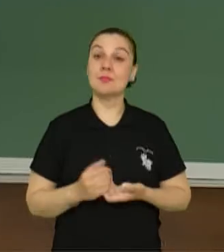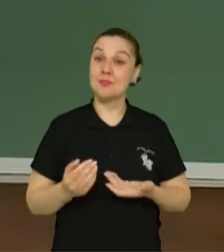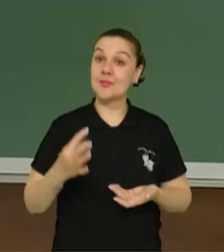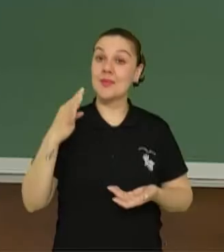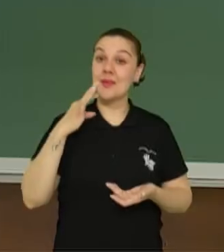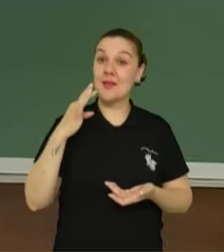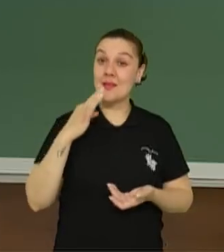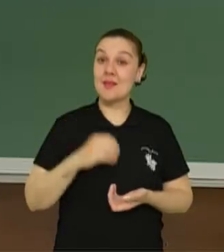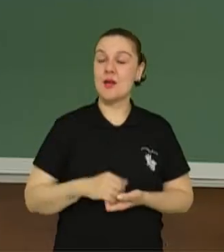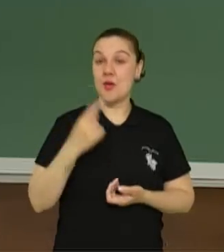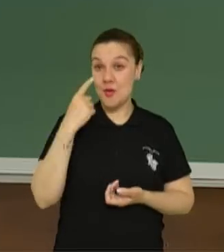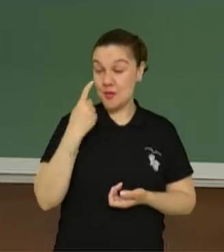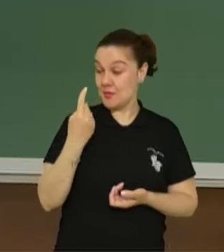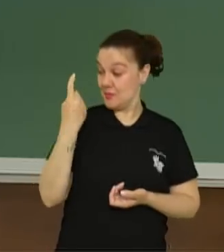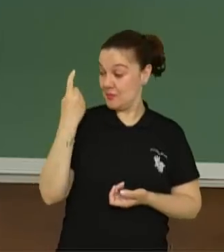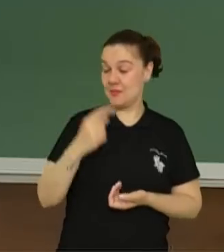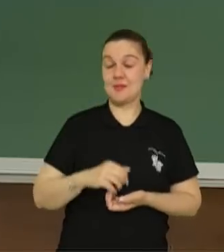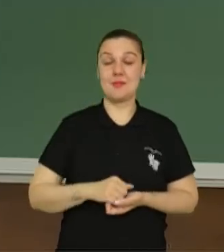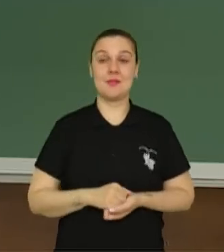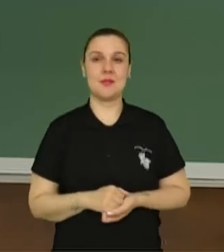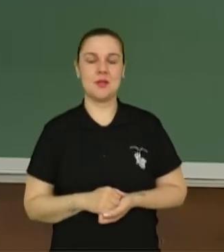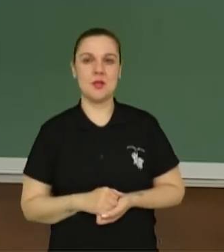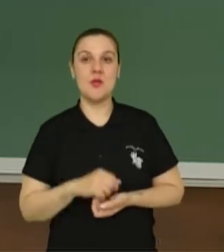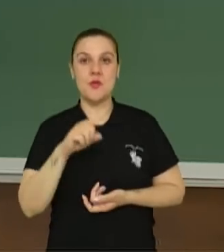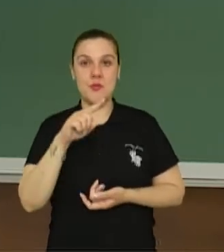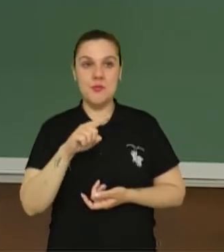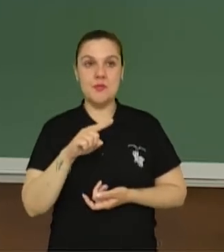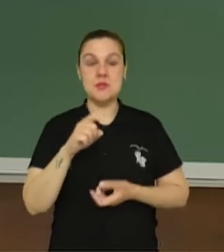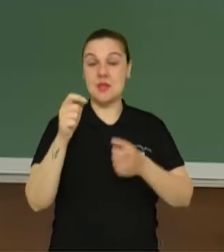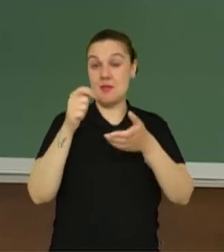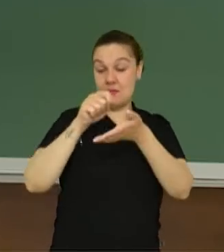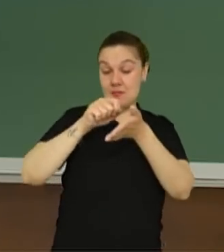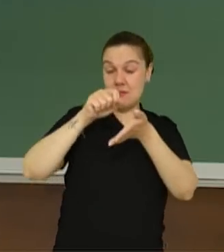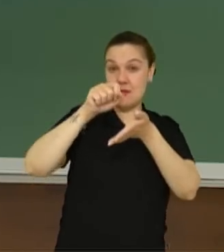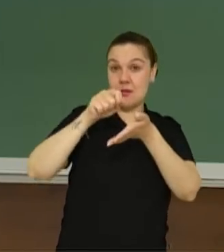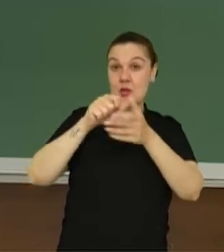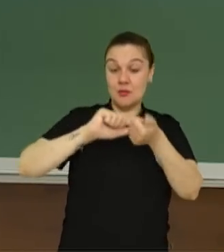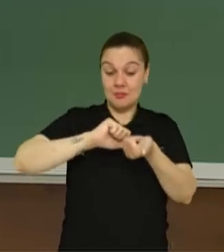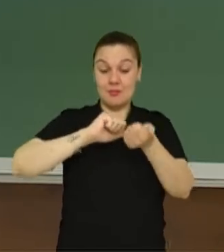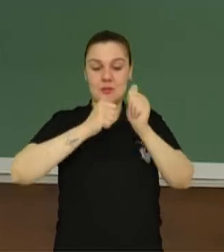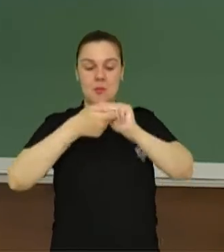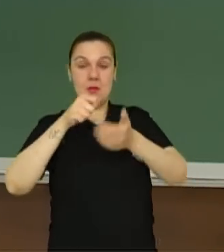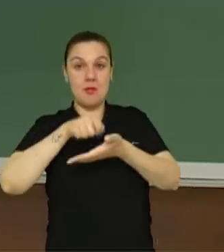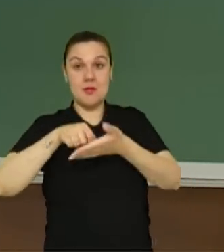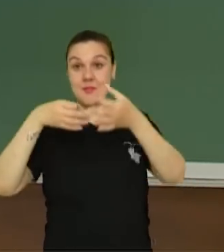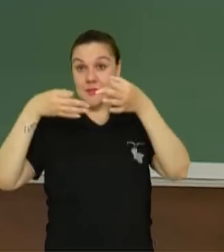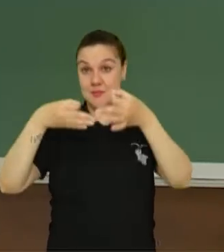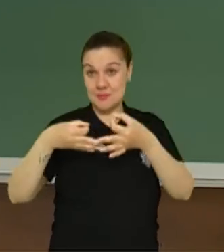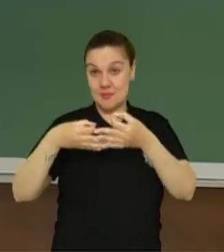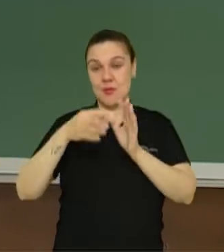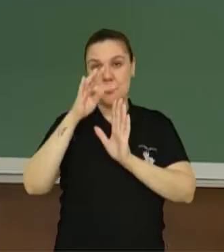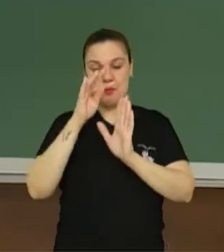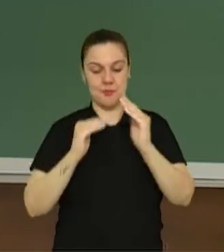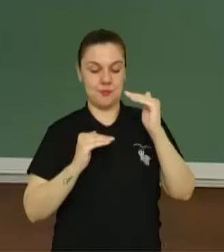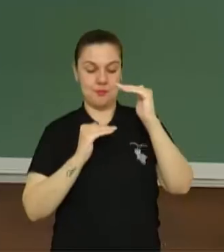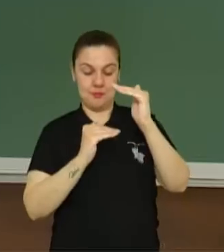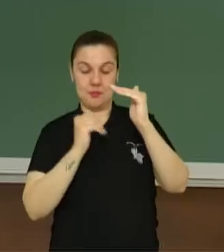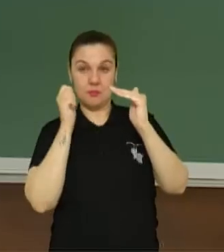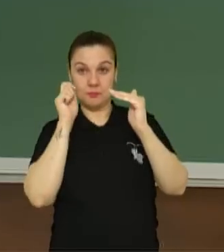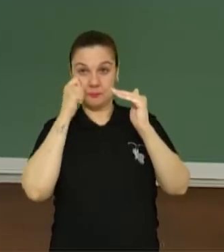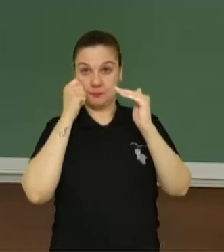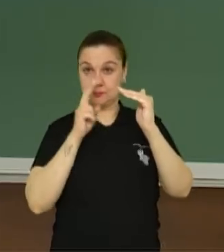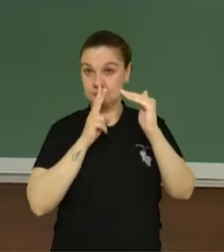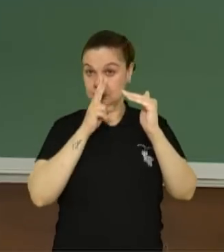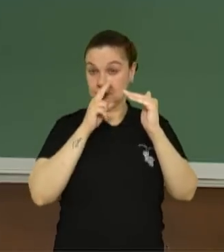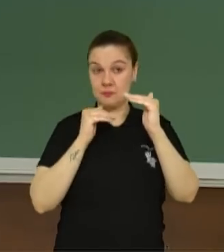Legal, pessoal. Vejamos aqui, então, você deveria reescrever, então, o trecho destacado aqui para mim, certo? Que o professor